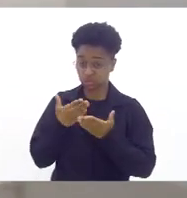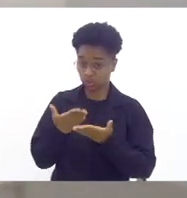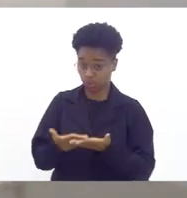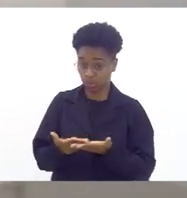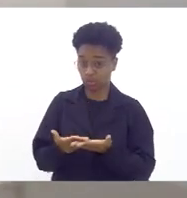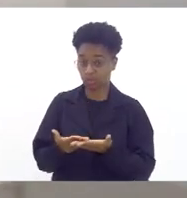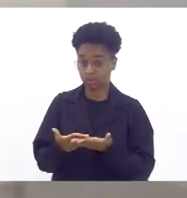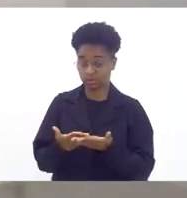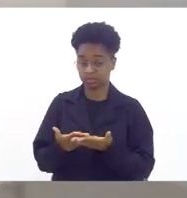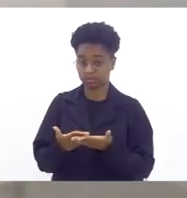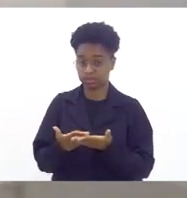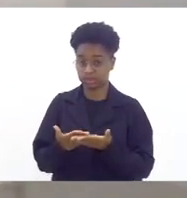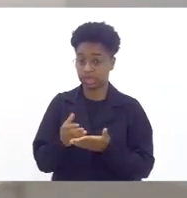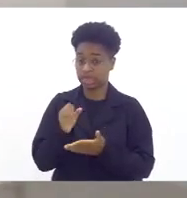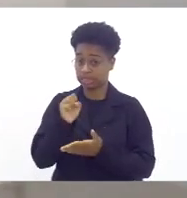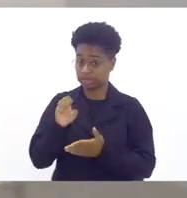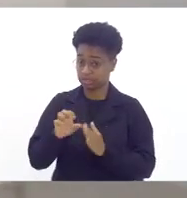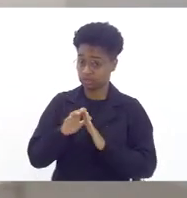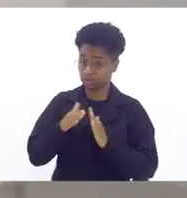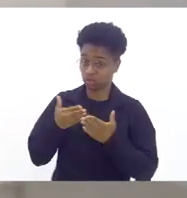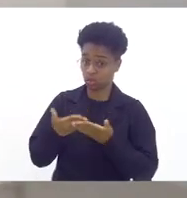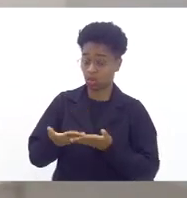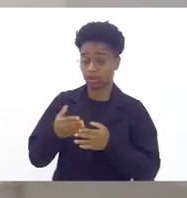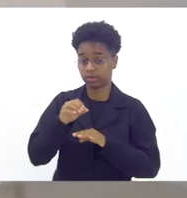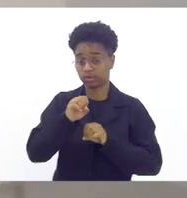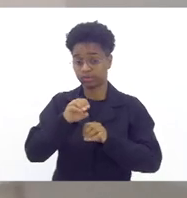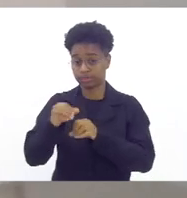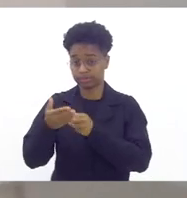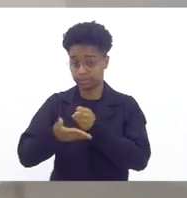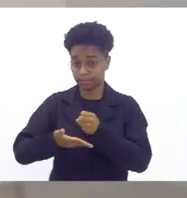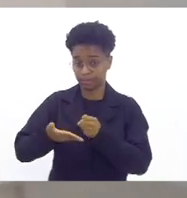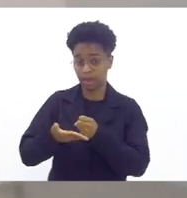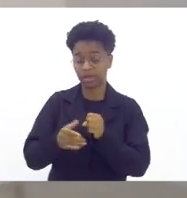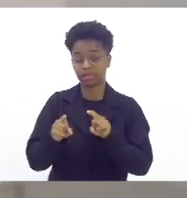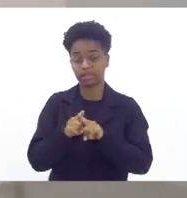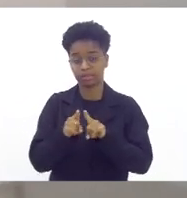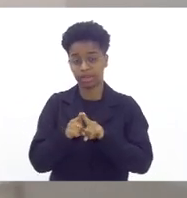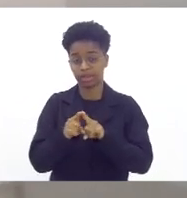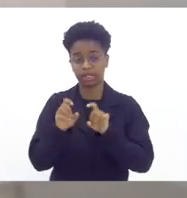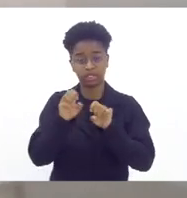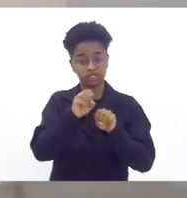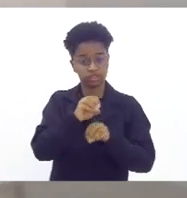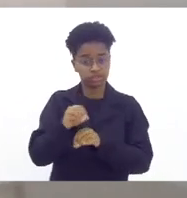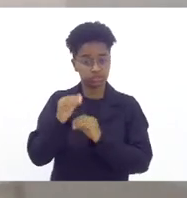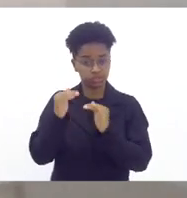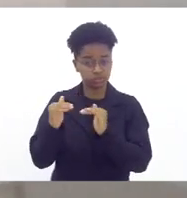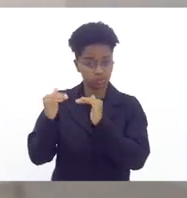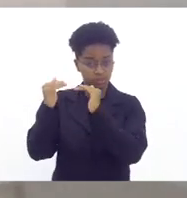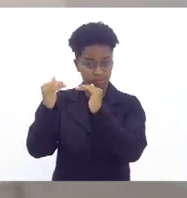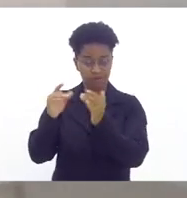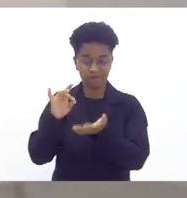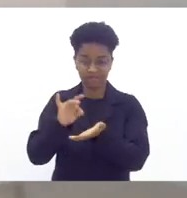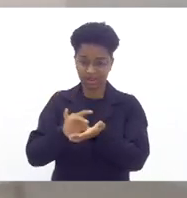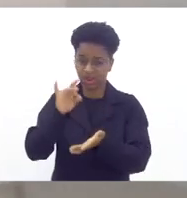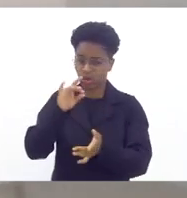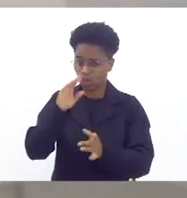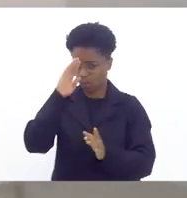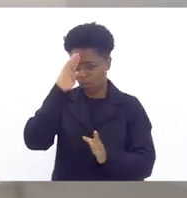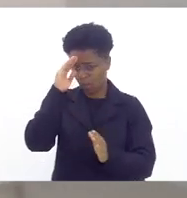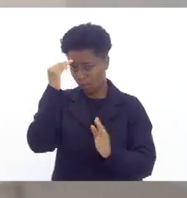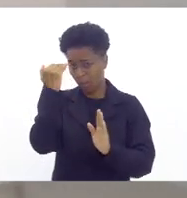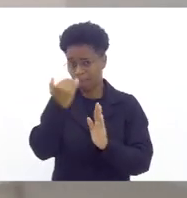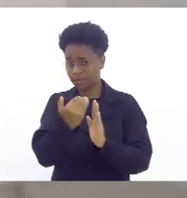essas escolas da educação básica e as escolas de ensino superior cumprissem com o seu objetivo de